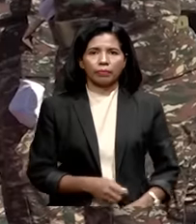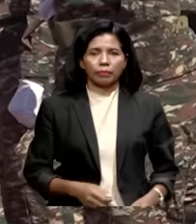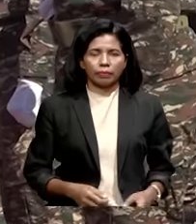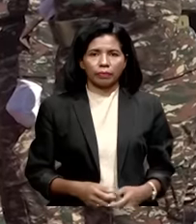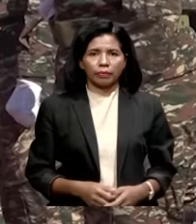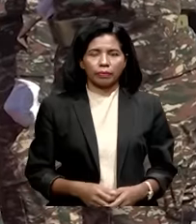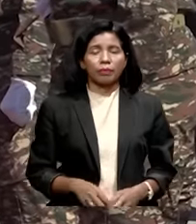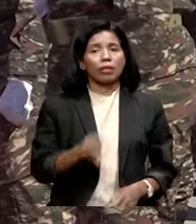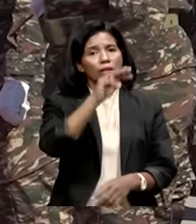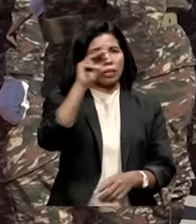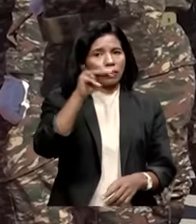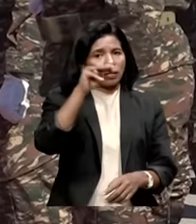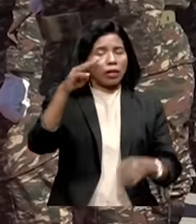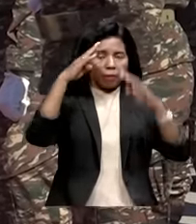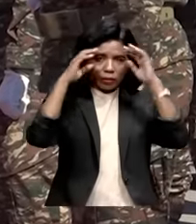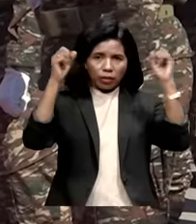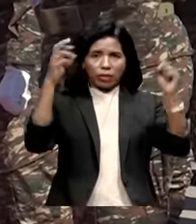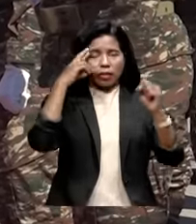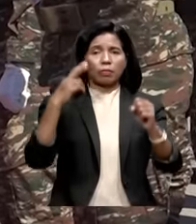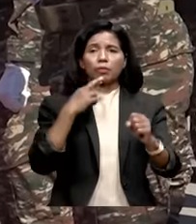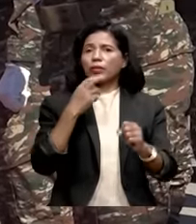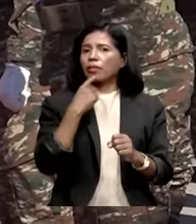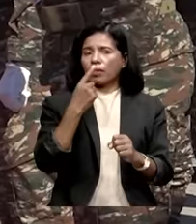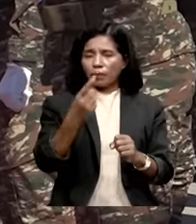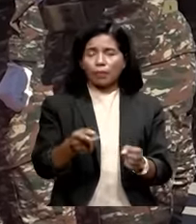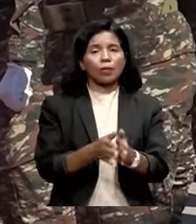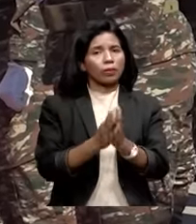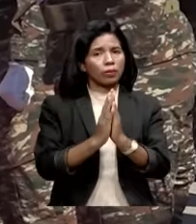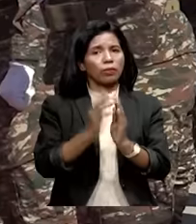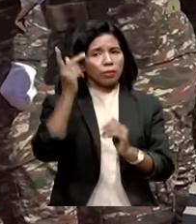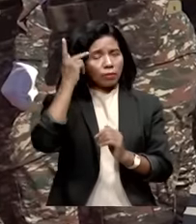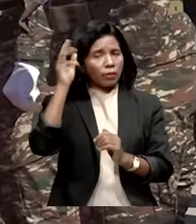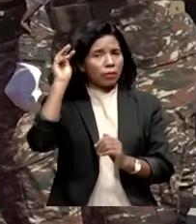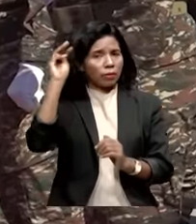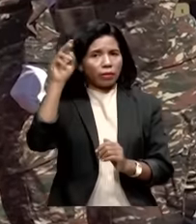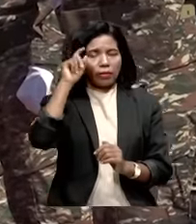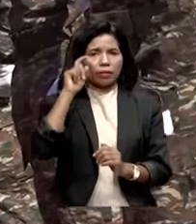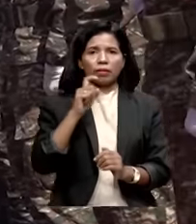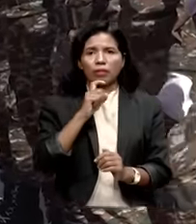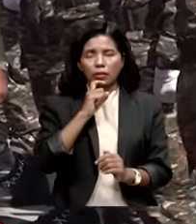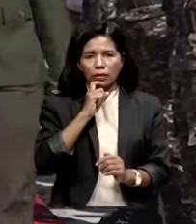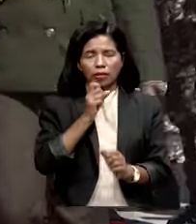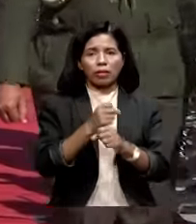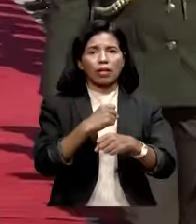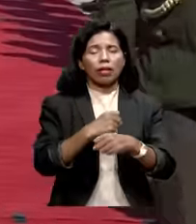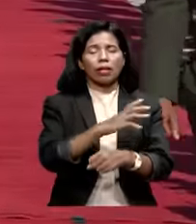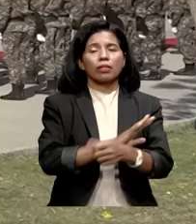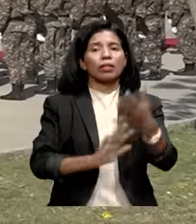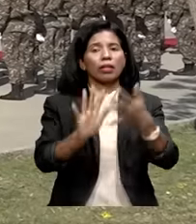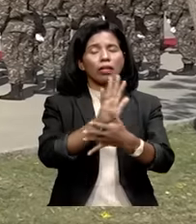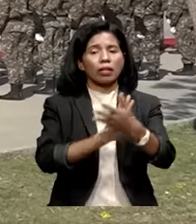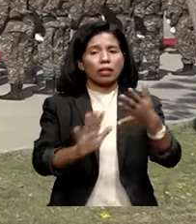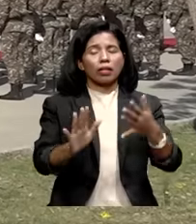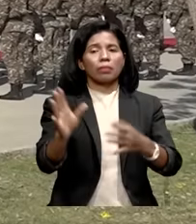E a segunda, né, presidente da República, Jair Mazorta, Teten, o senhor primeiro-ministro, Kairala Sana Guzmão, a tu presidir cerimônia aniversário